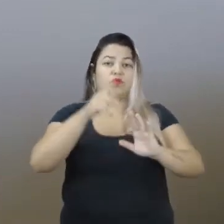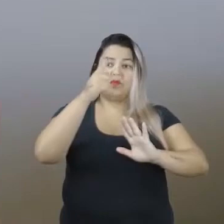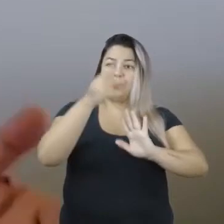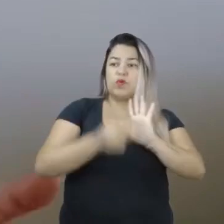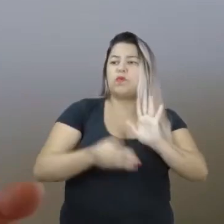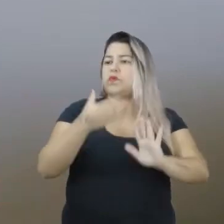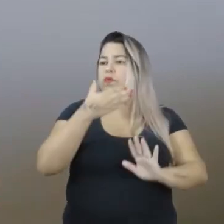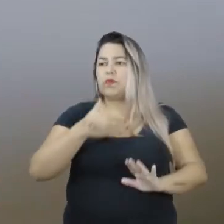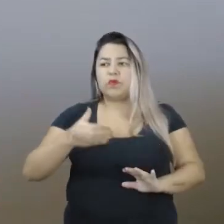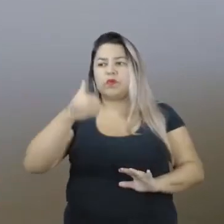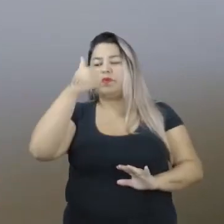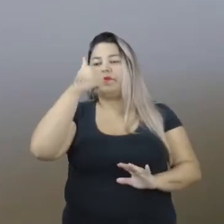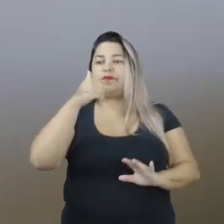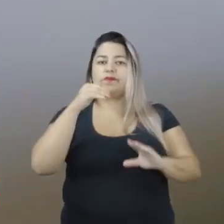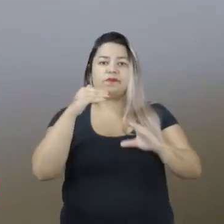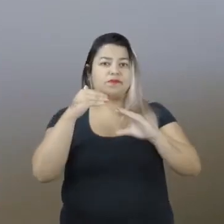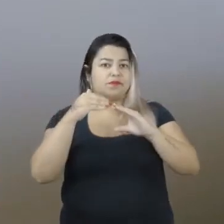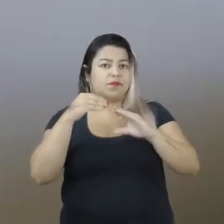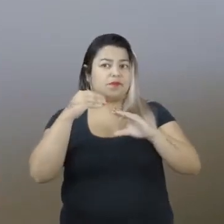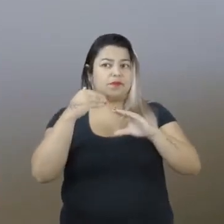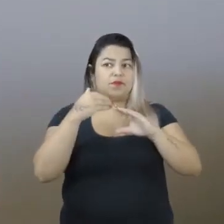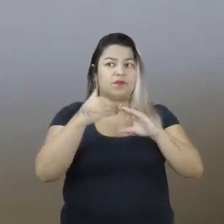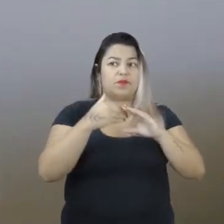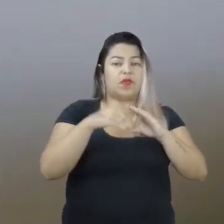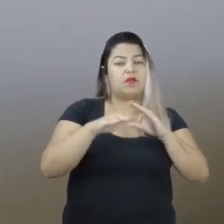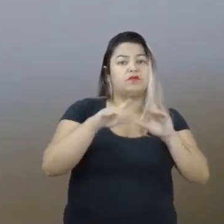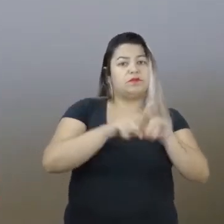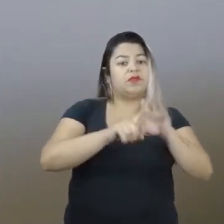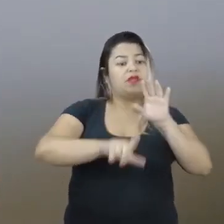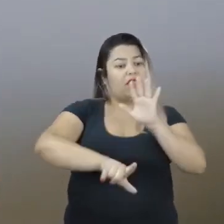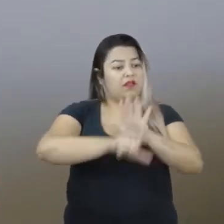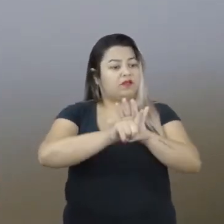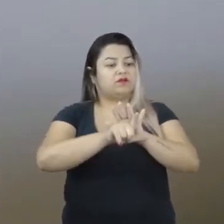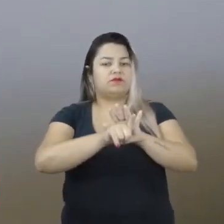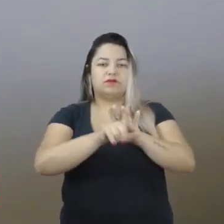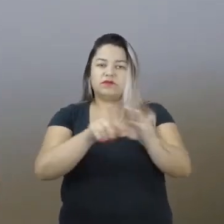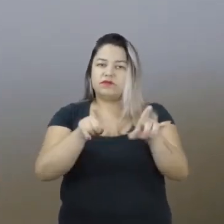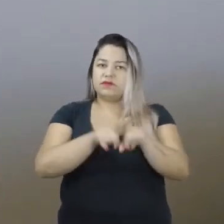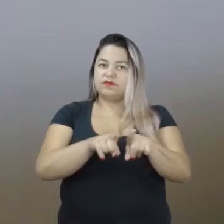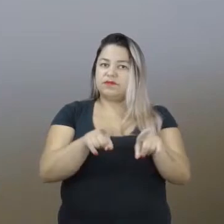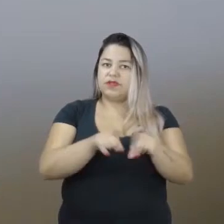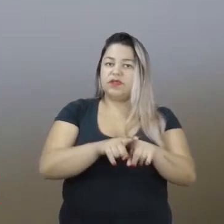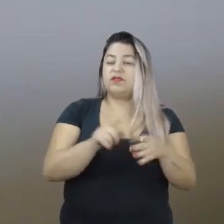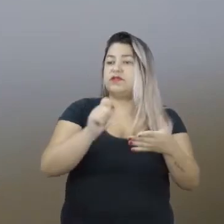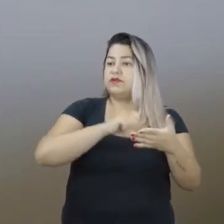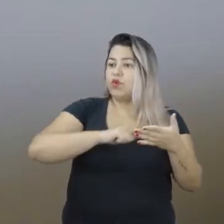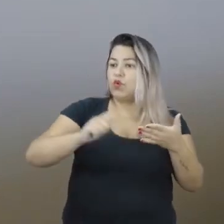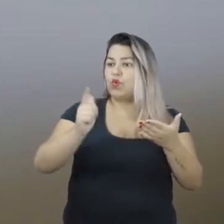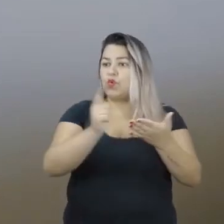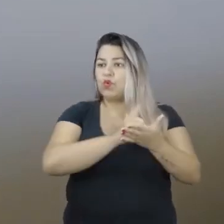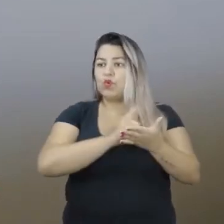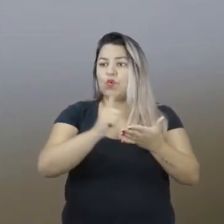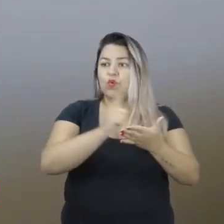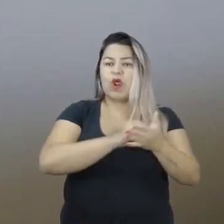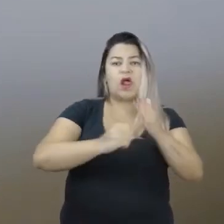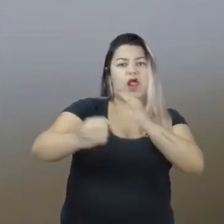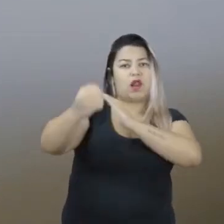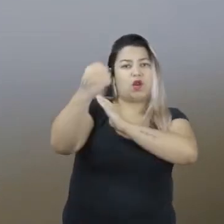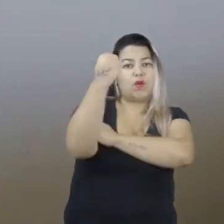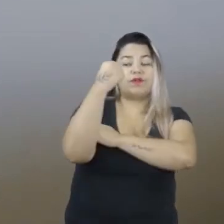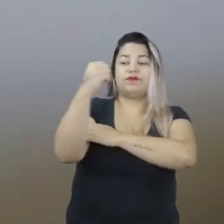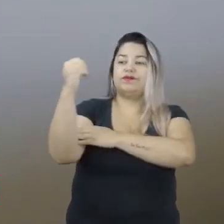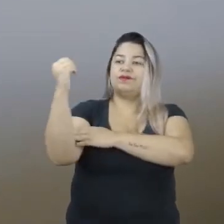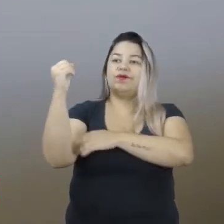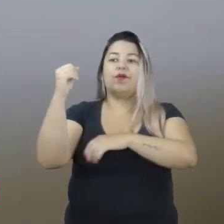que esse, encaminhado pelo presidente Lula, e é lei também. Escrever no livro dos heróis e heroínas da pátria